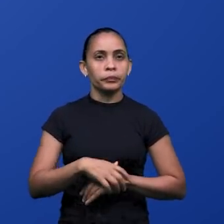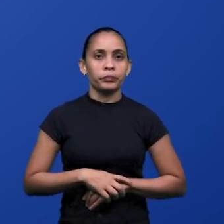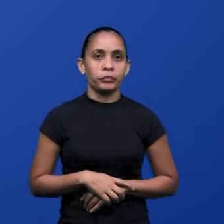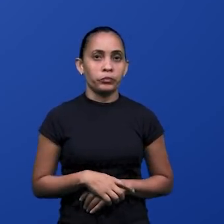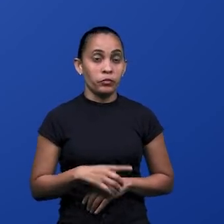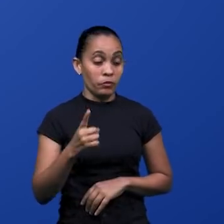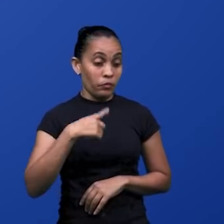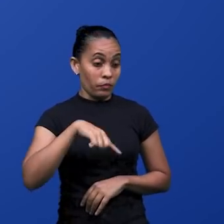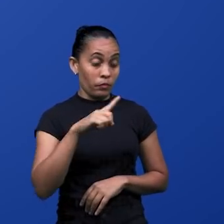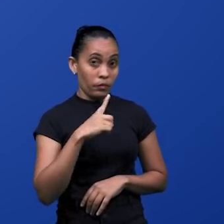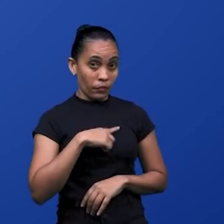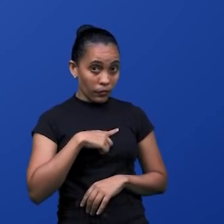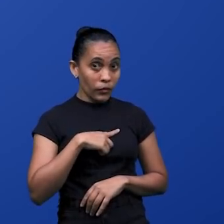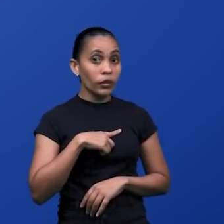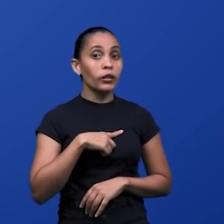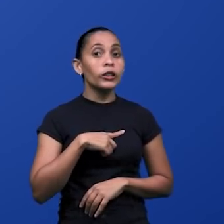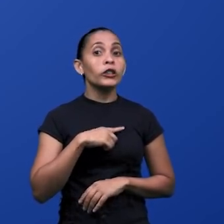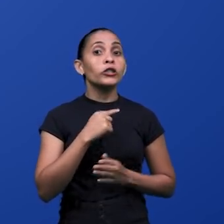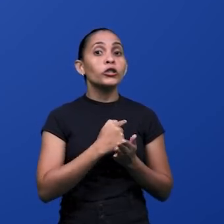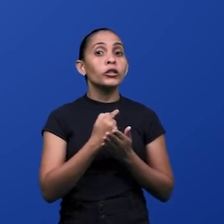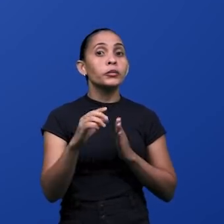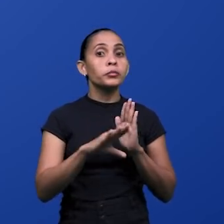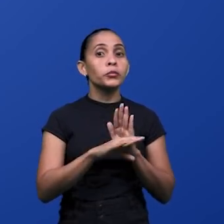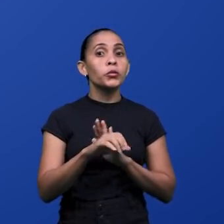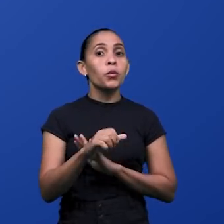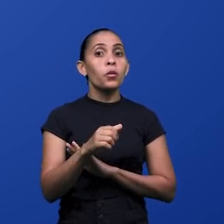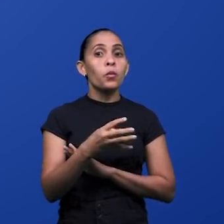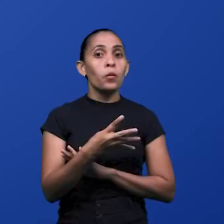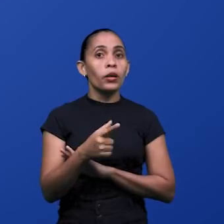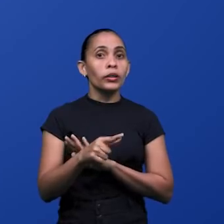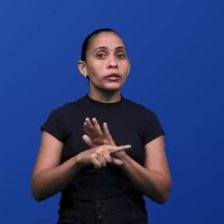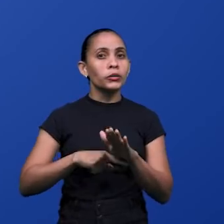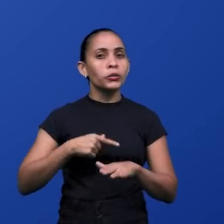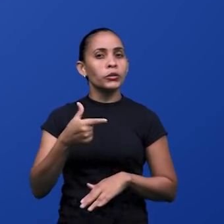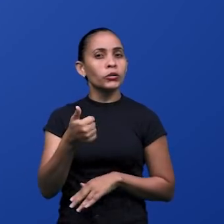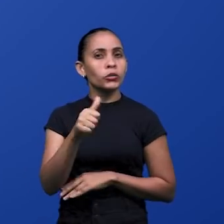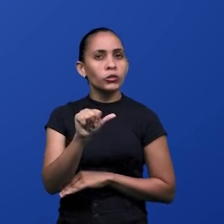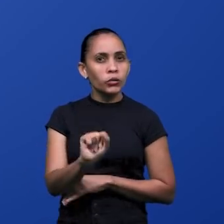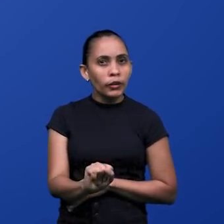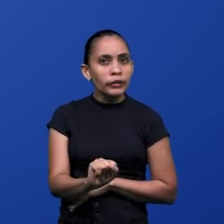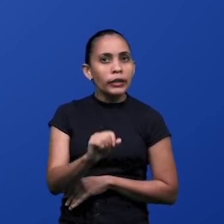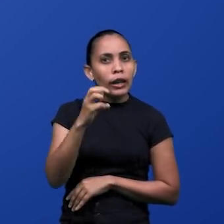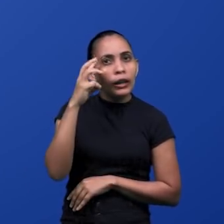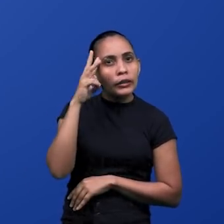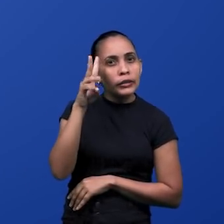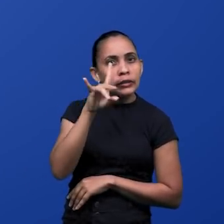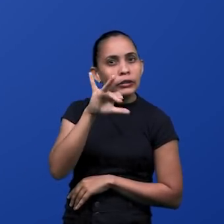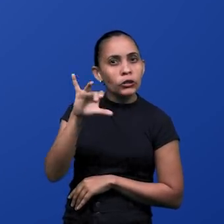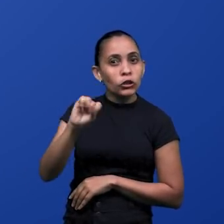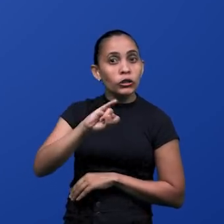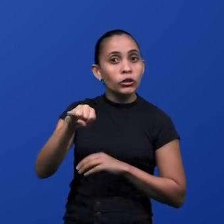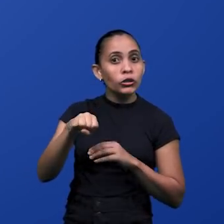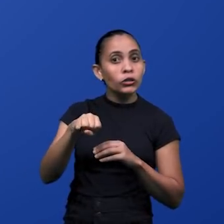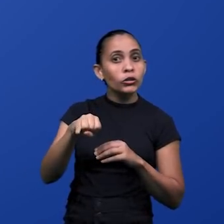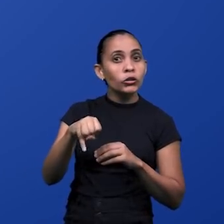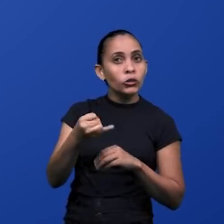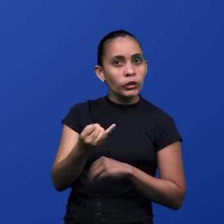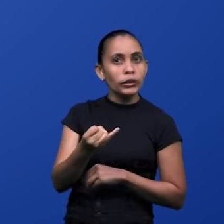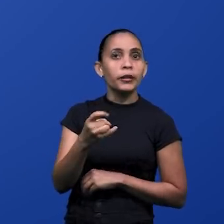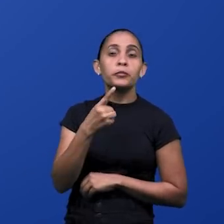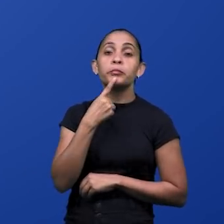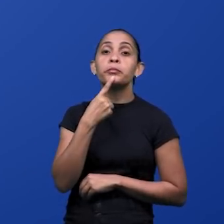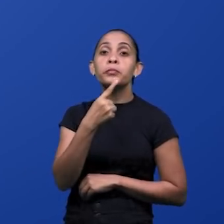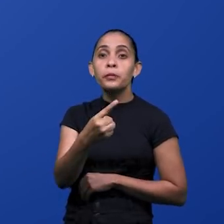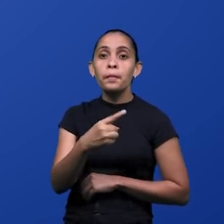em Gênesis, capítulo 42, versículo 18. E ao terceiro dia, disse-lhe José: fazei isso e